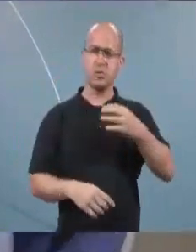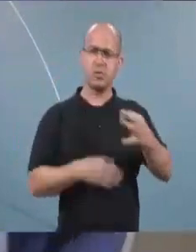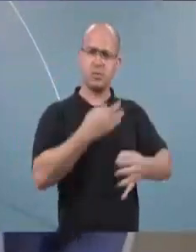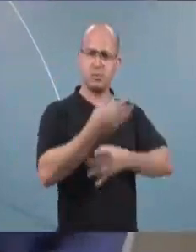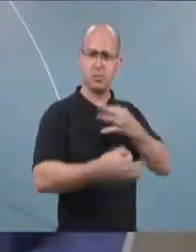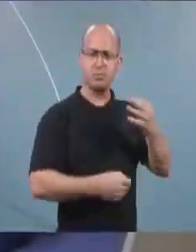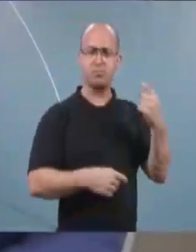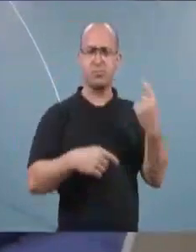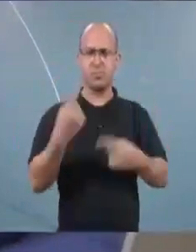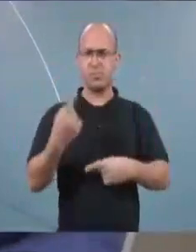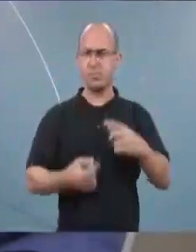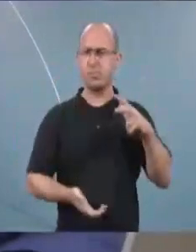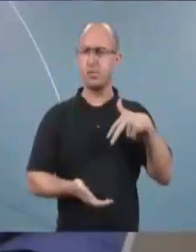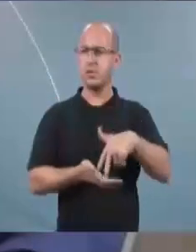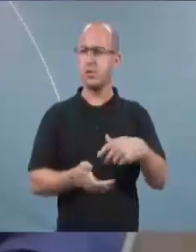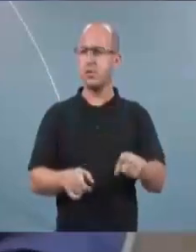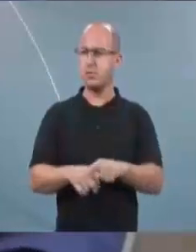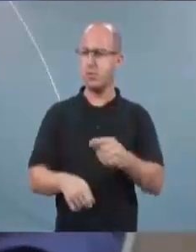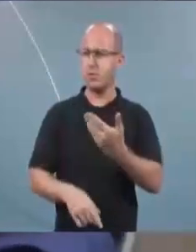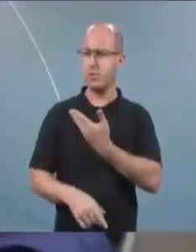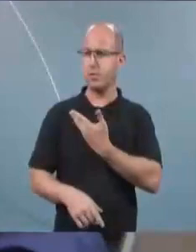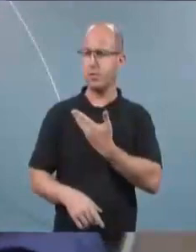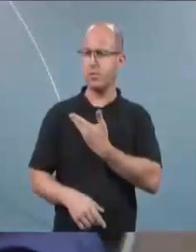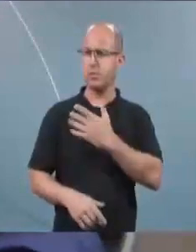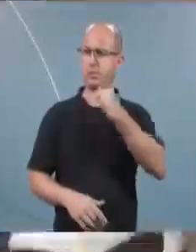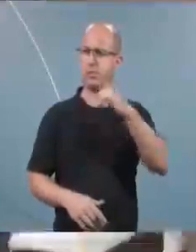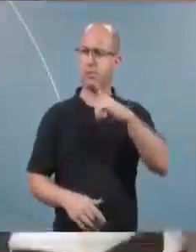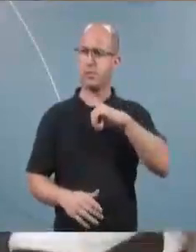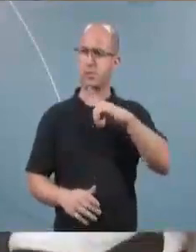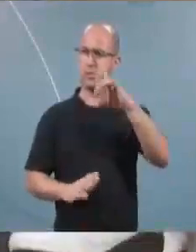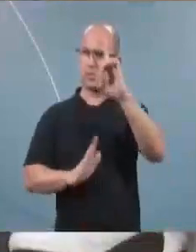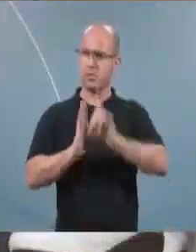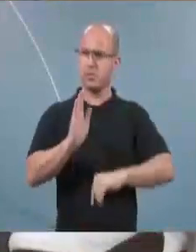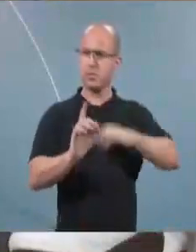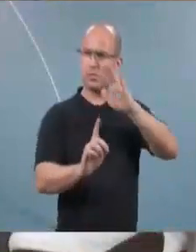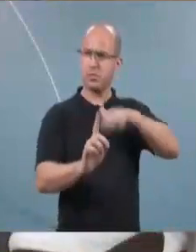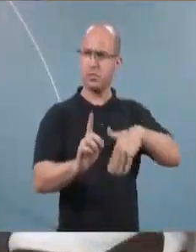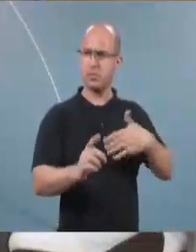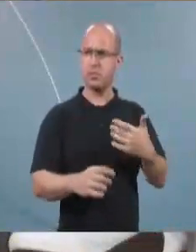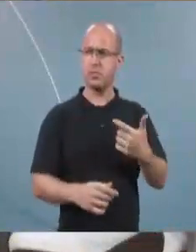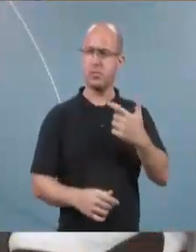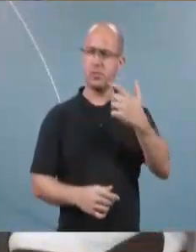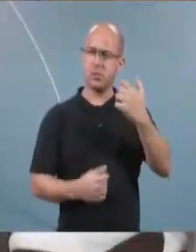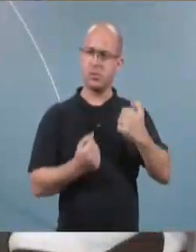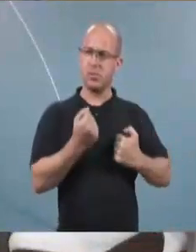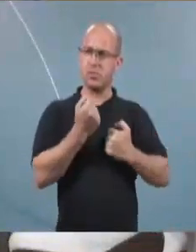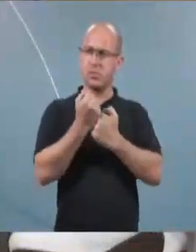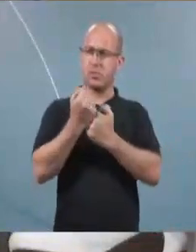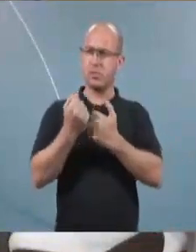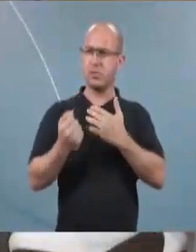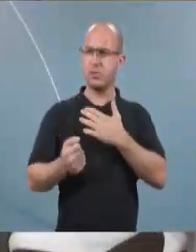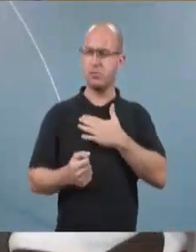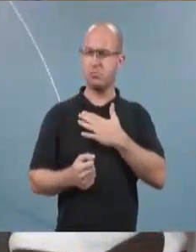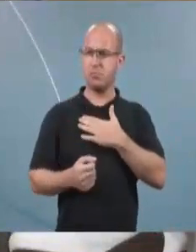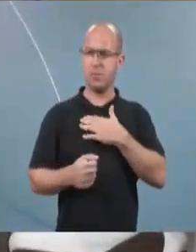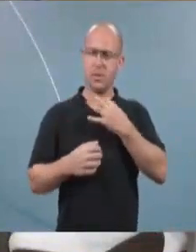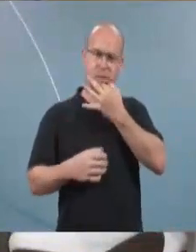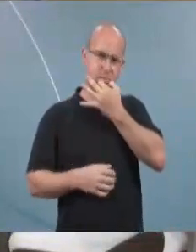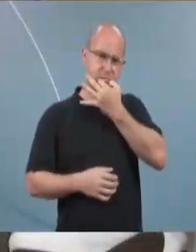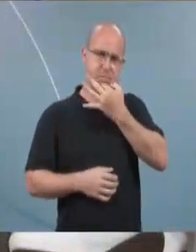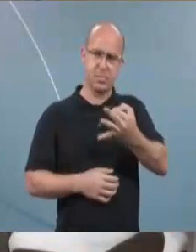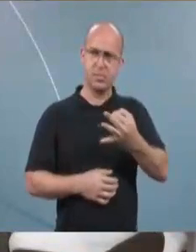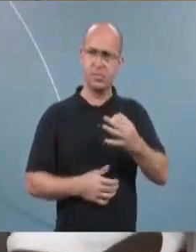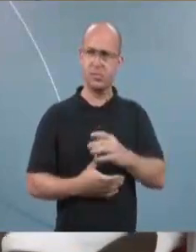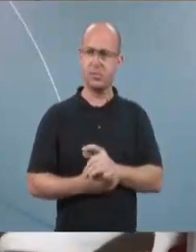políticas pela amizade de que me deu o direito de homenagear as pessoas que me apoiaram E aí a crítica